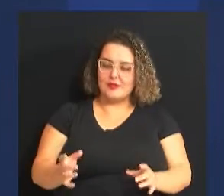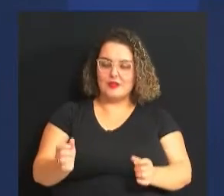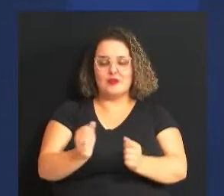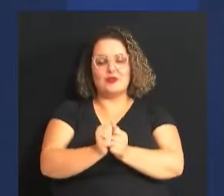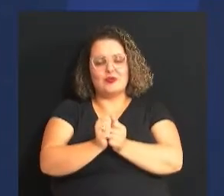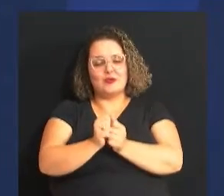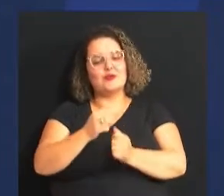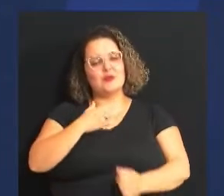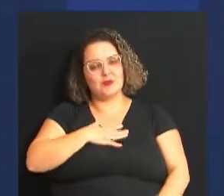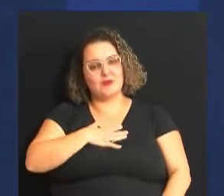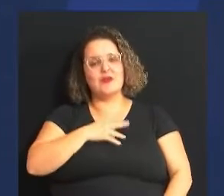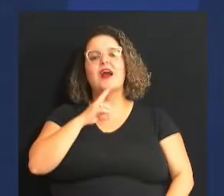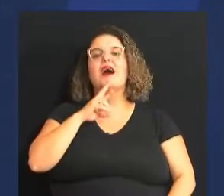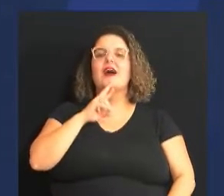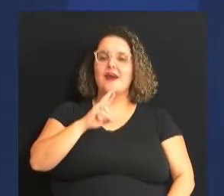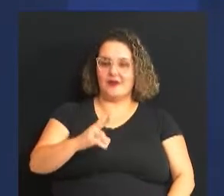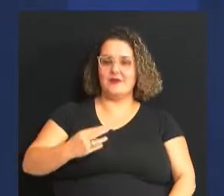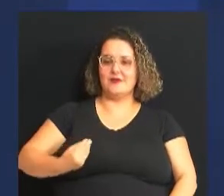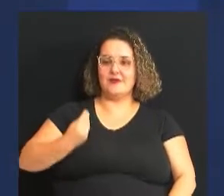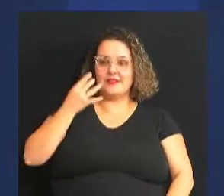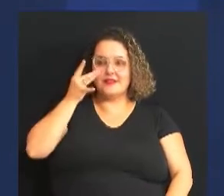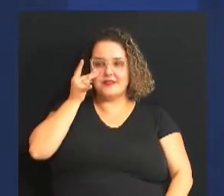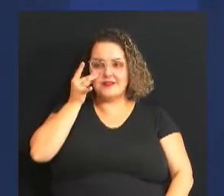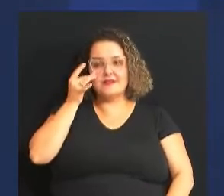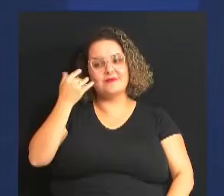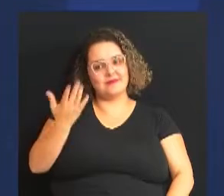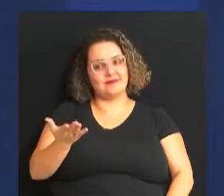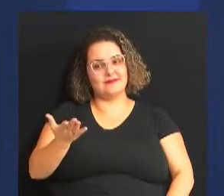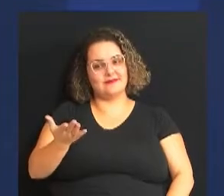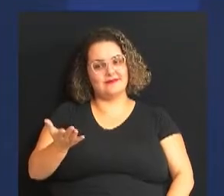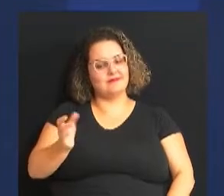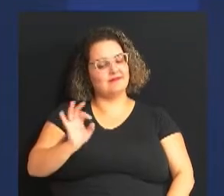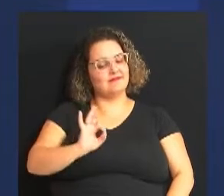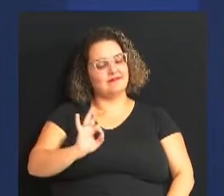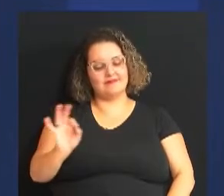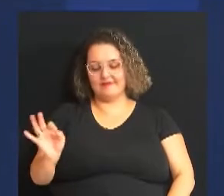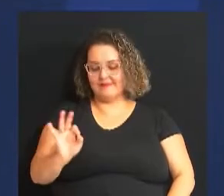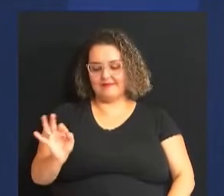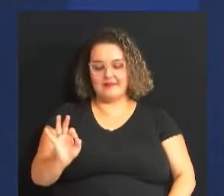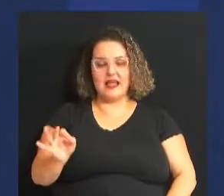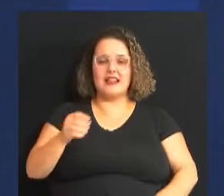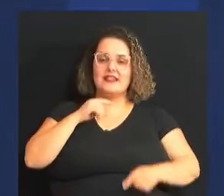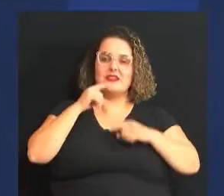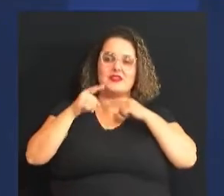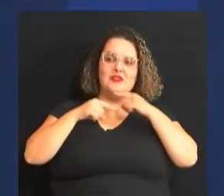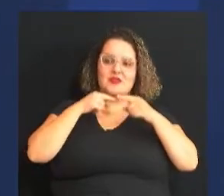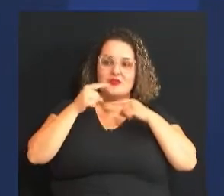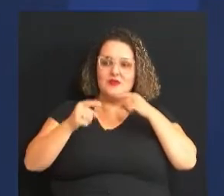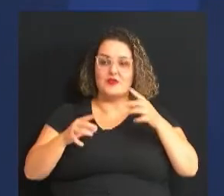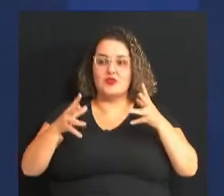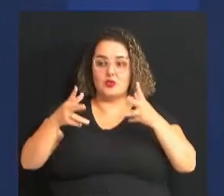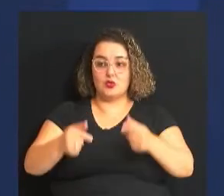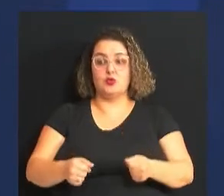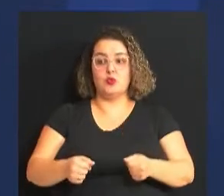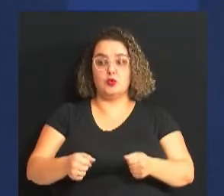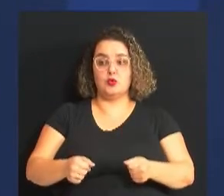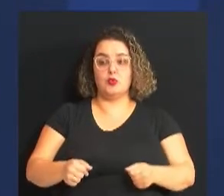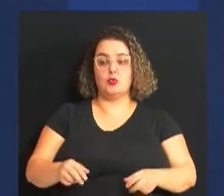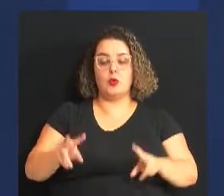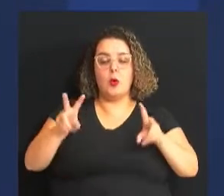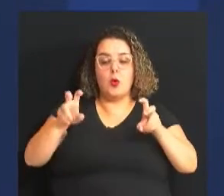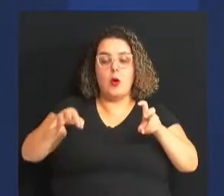comigo responde ao vivo. Assim você não fica com dúvida e fica sabendo tudo sobre